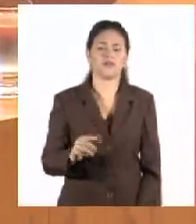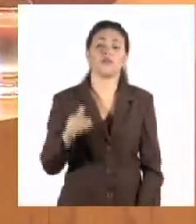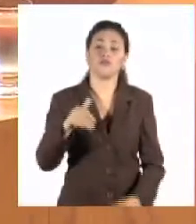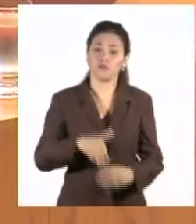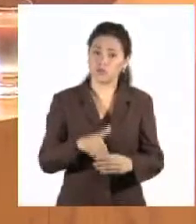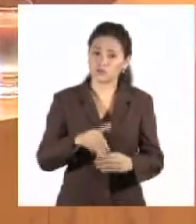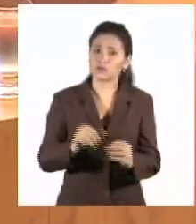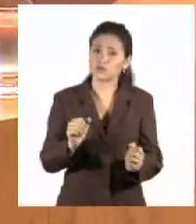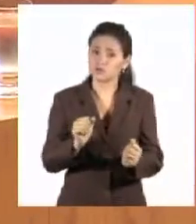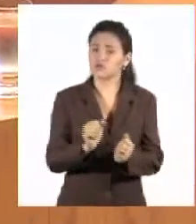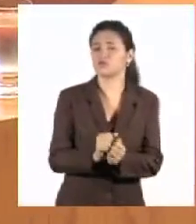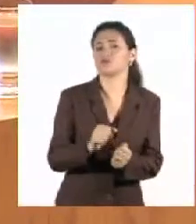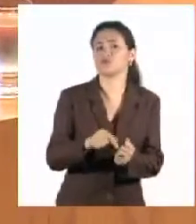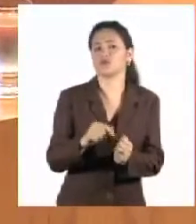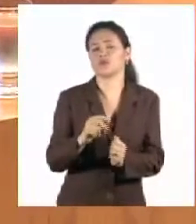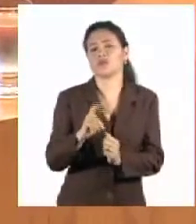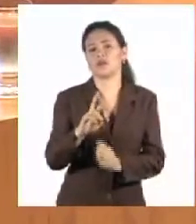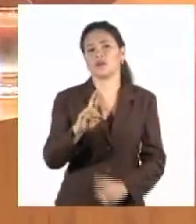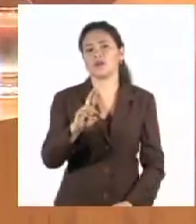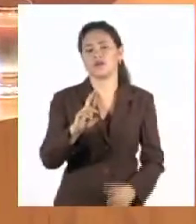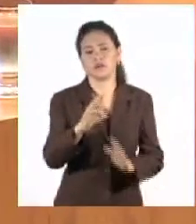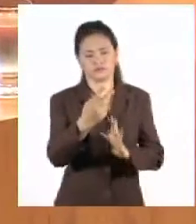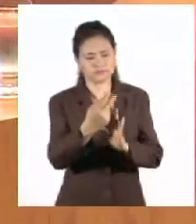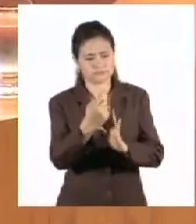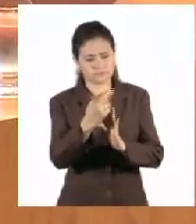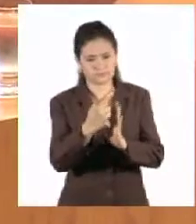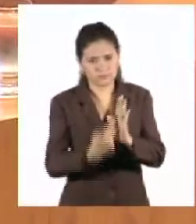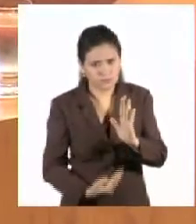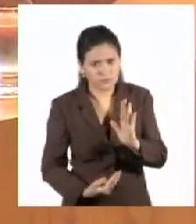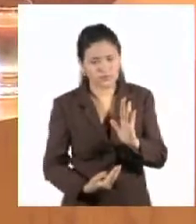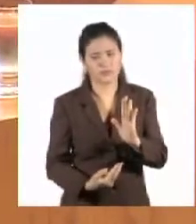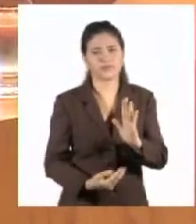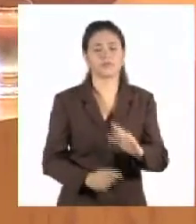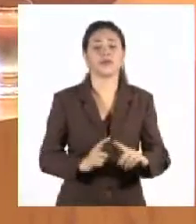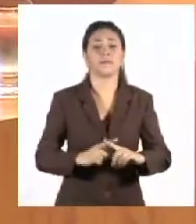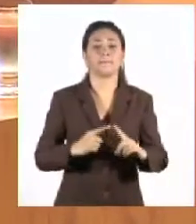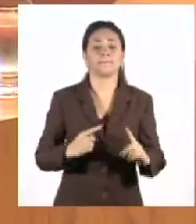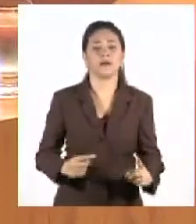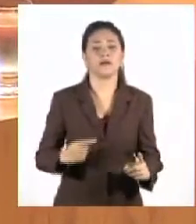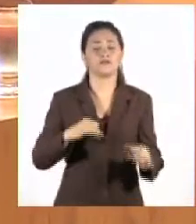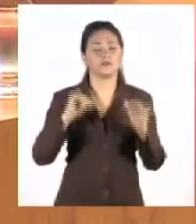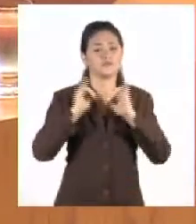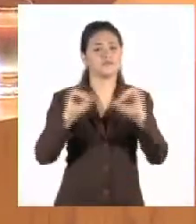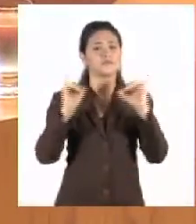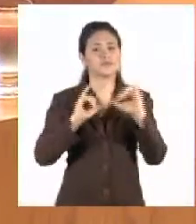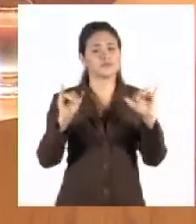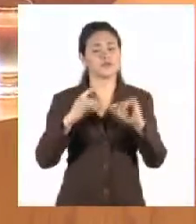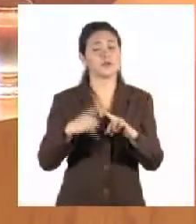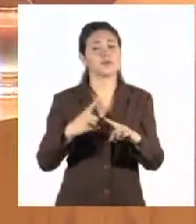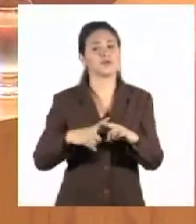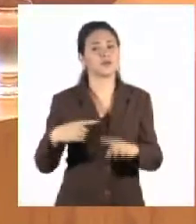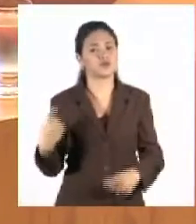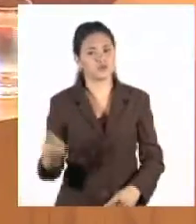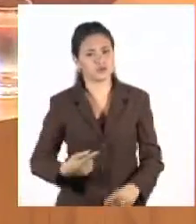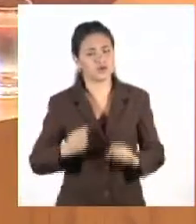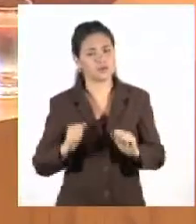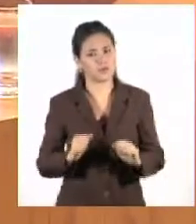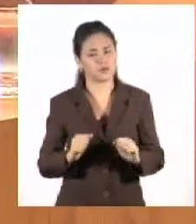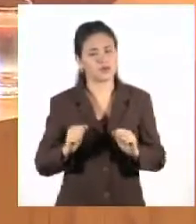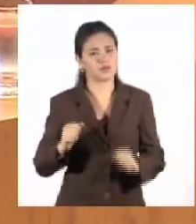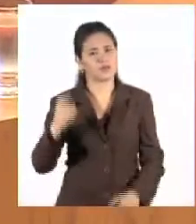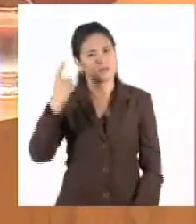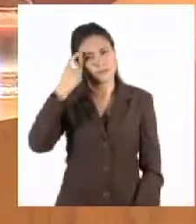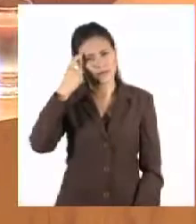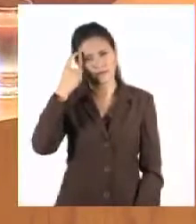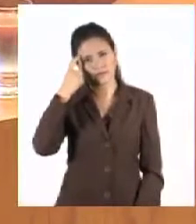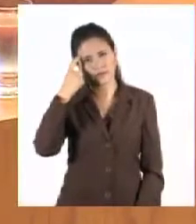relator, mas, acima de tudo, faço esse pronunciamento para que nós possamos refletir, porque nós estamos aprovando uma lei